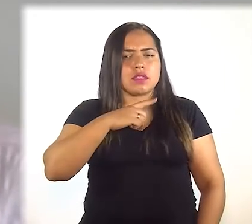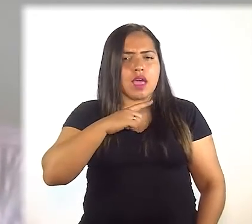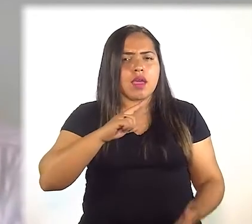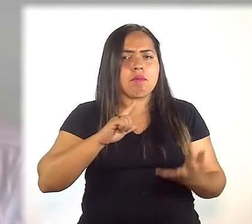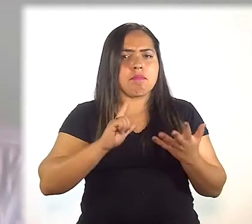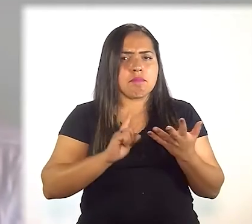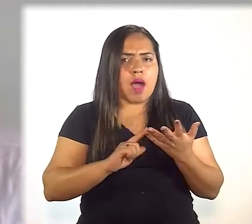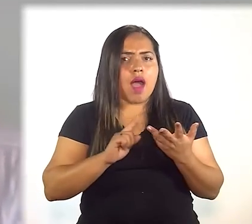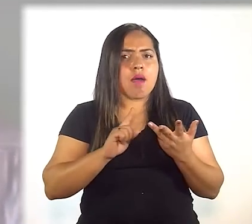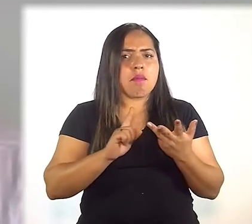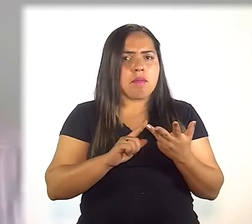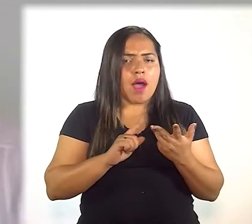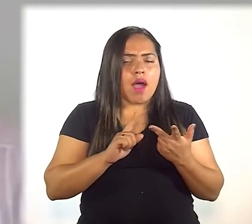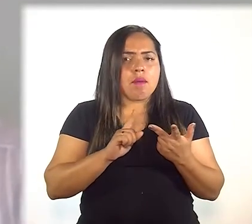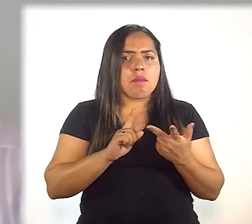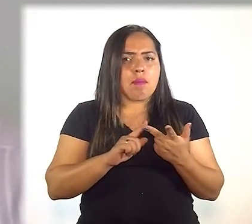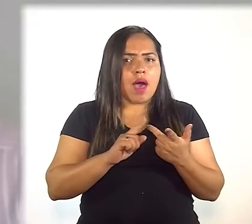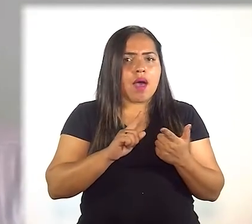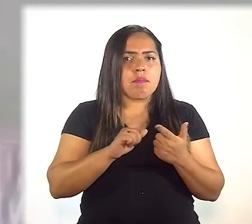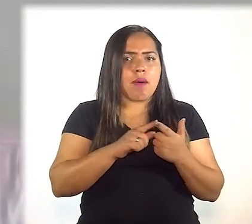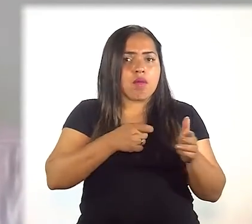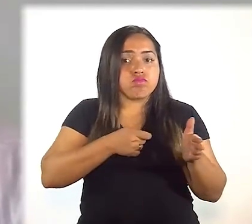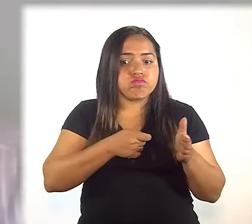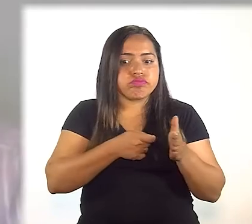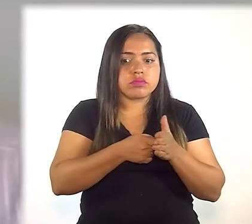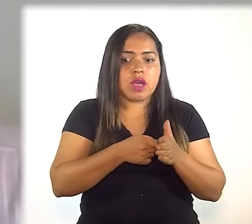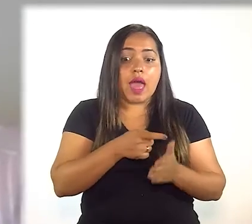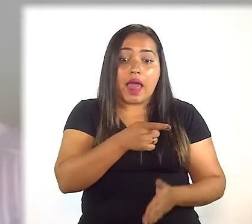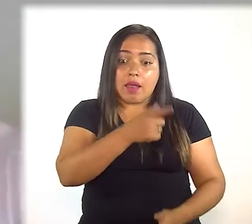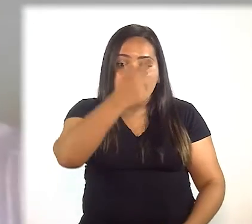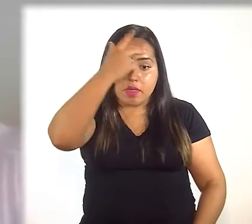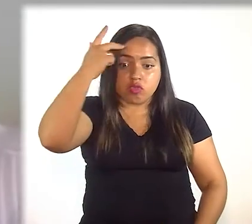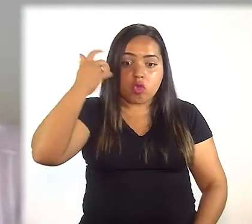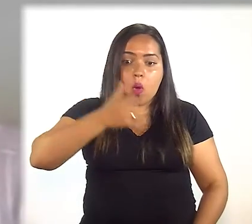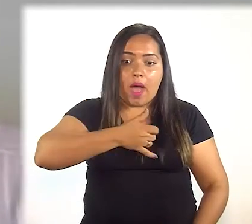10.741 de 2003, onde estão